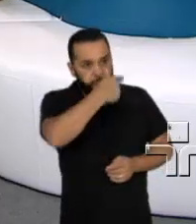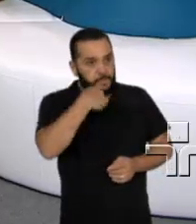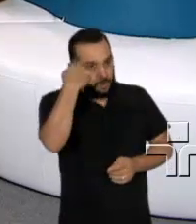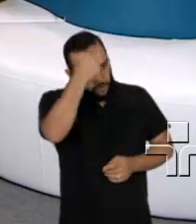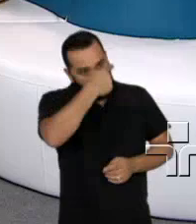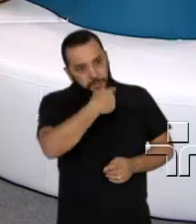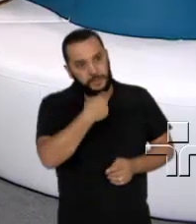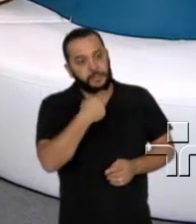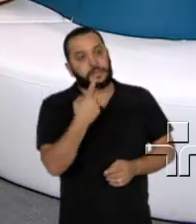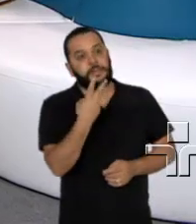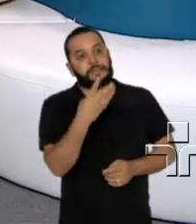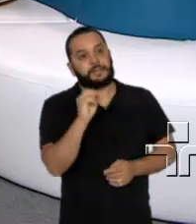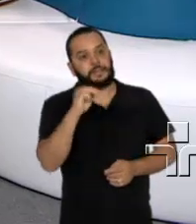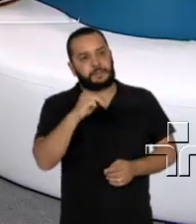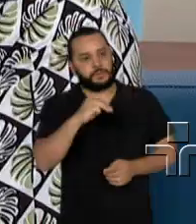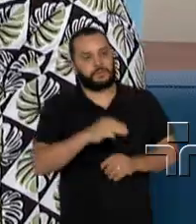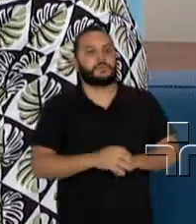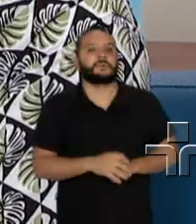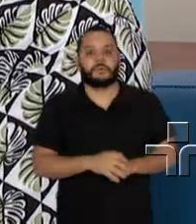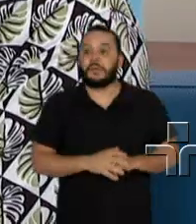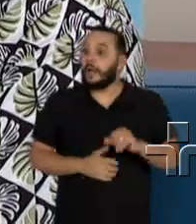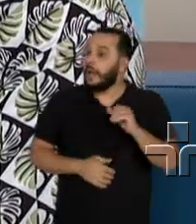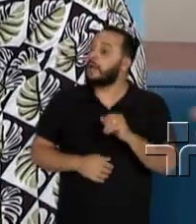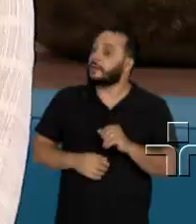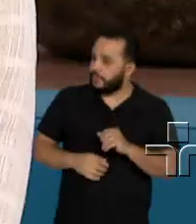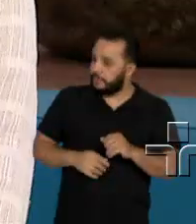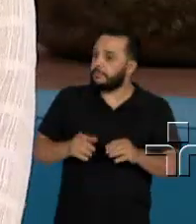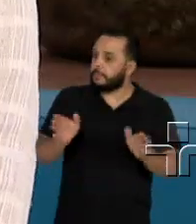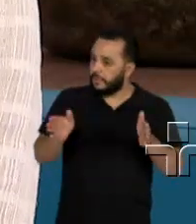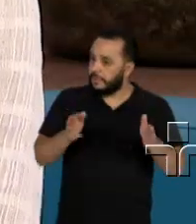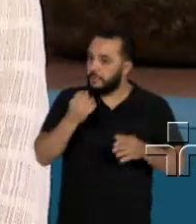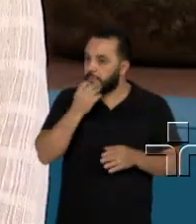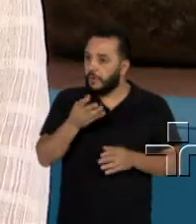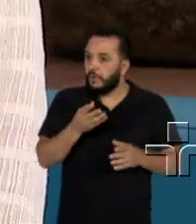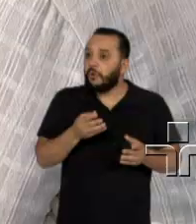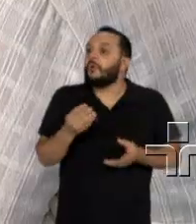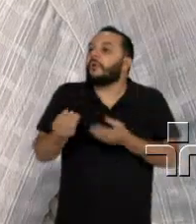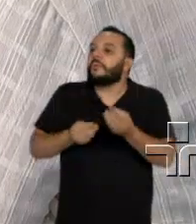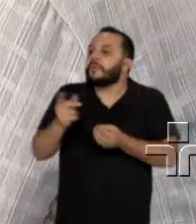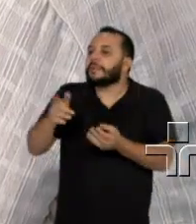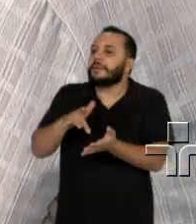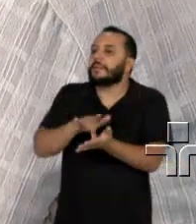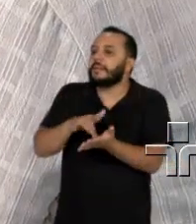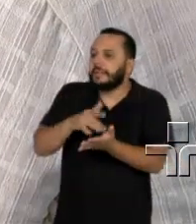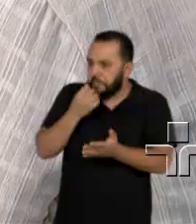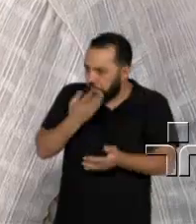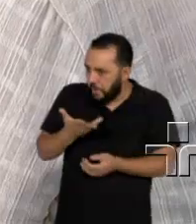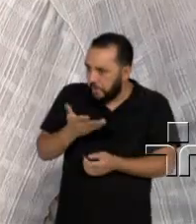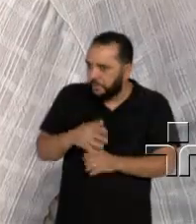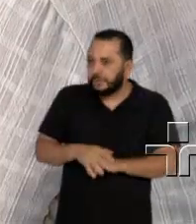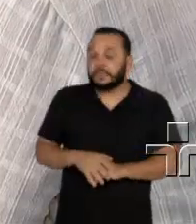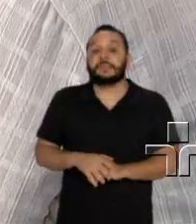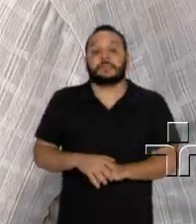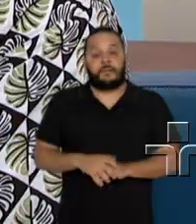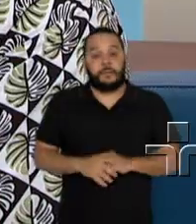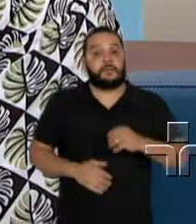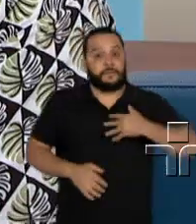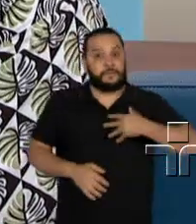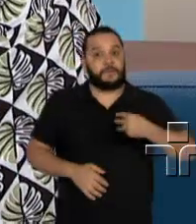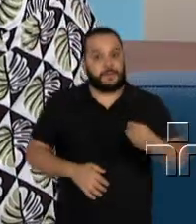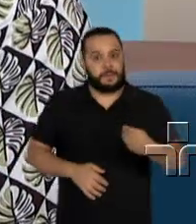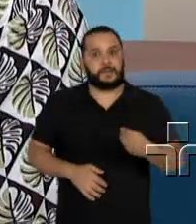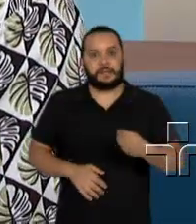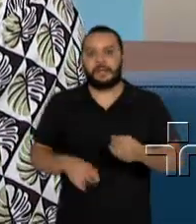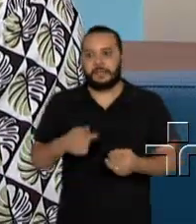gente já faz tempo né e como é que ela é como bailarina assim a manuela se